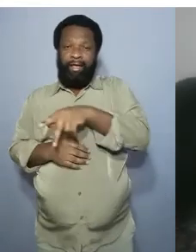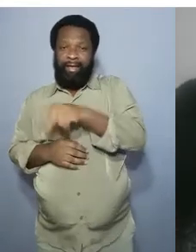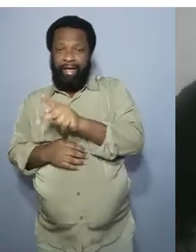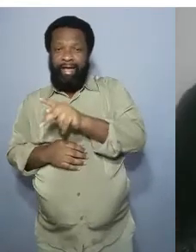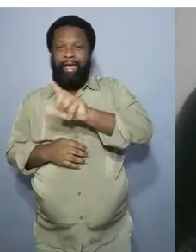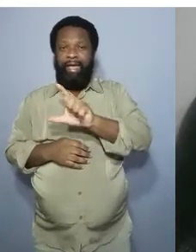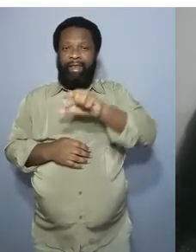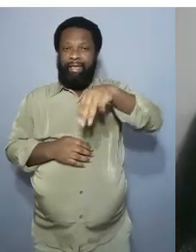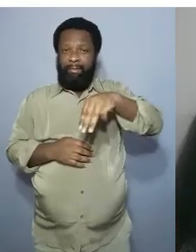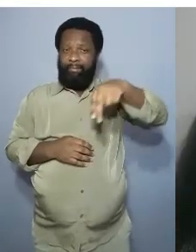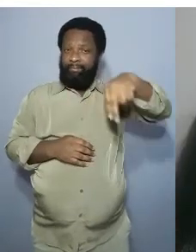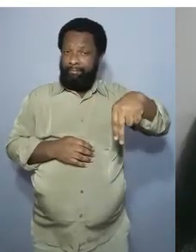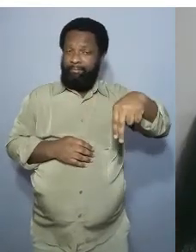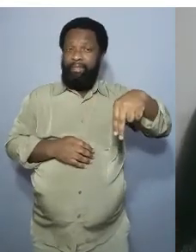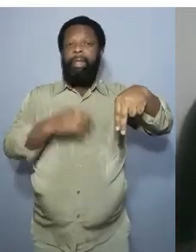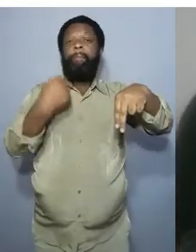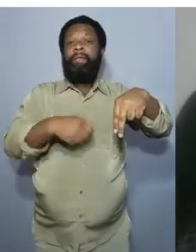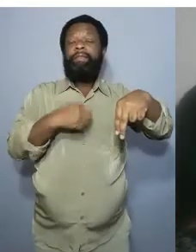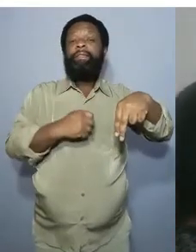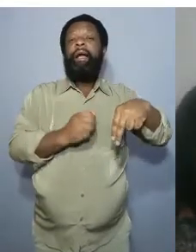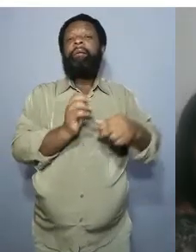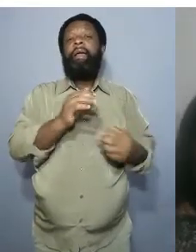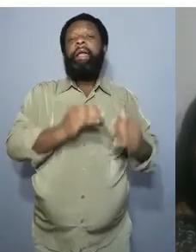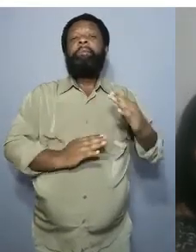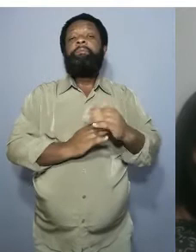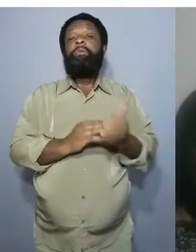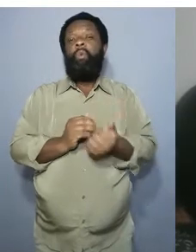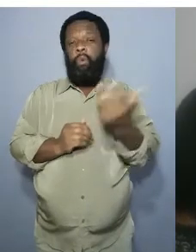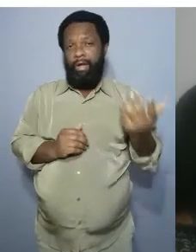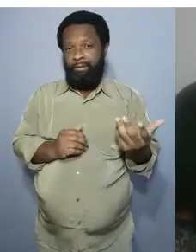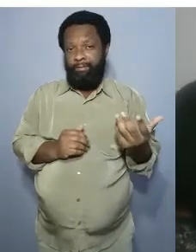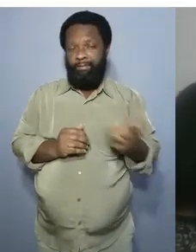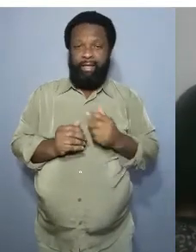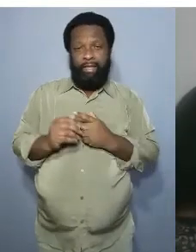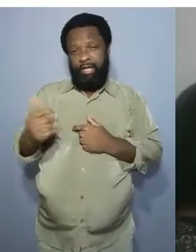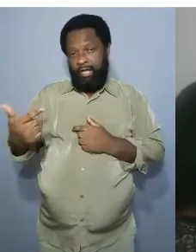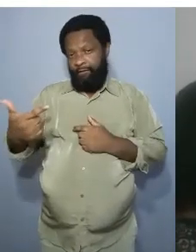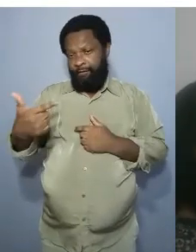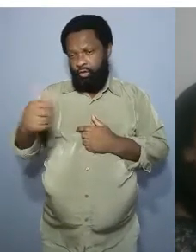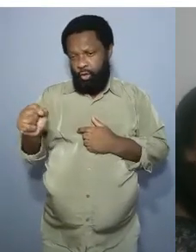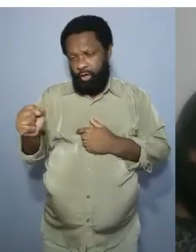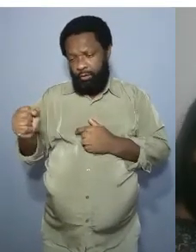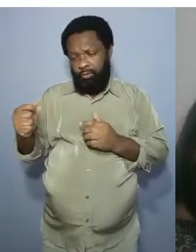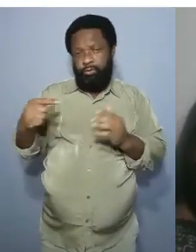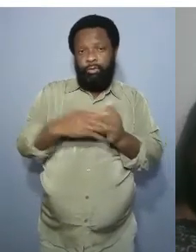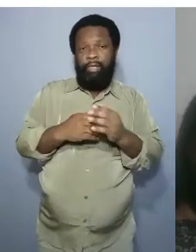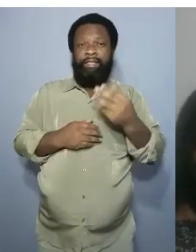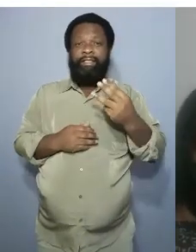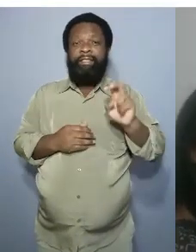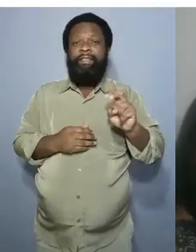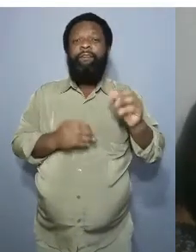K, L, M, N, ela precisa ter quantos elétrons? Bom, de 28 até